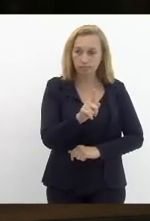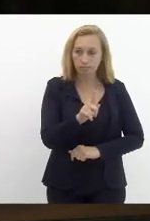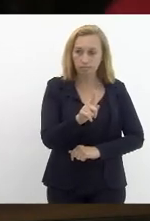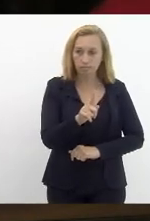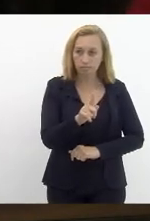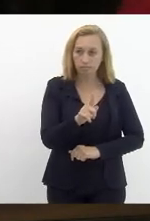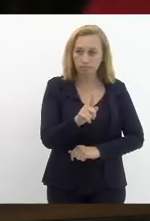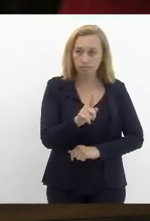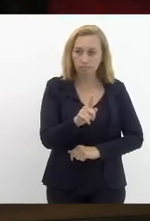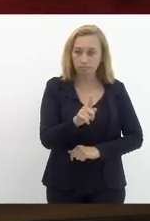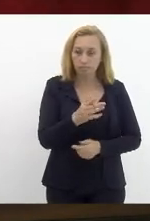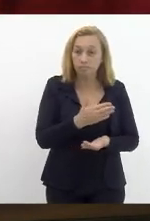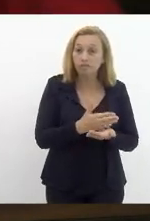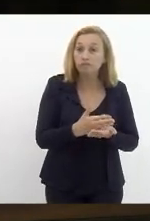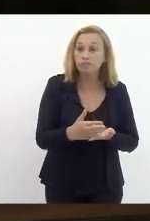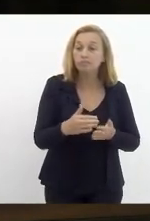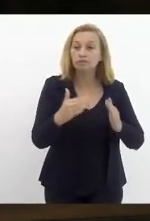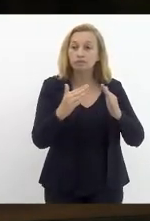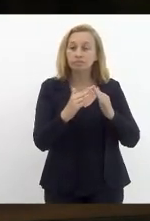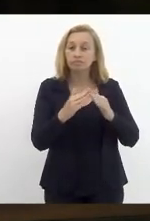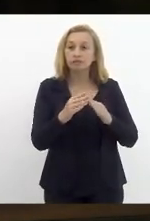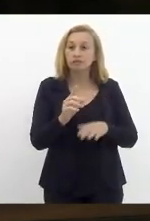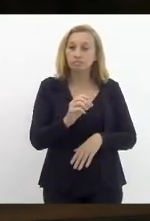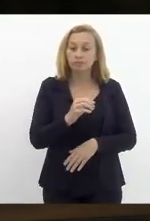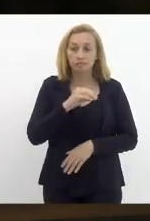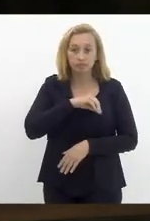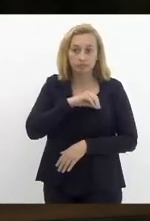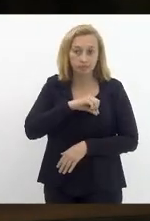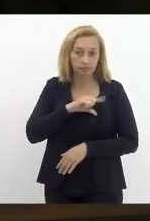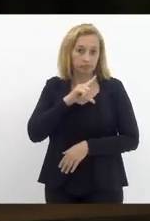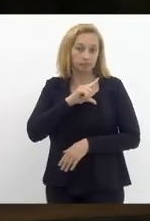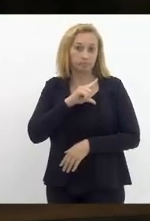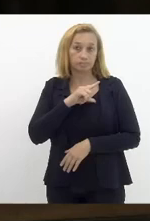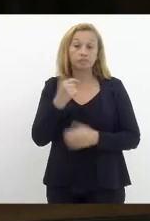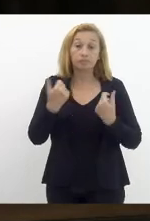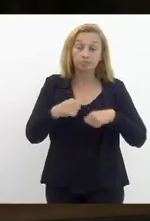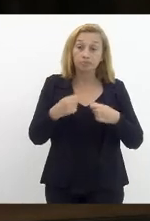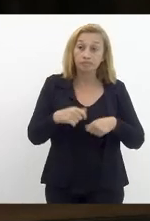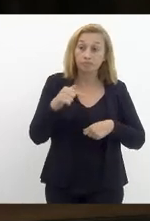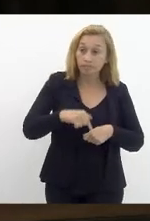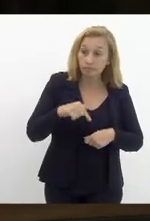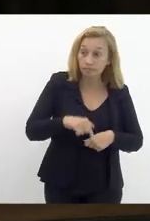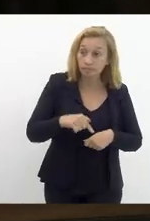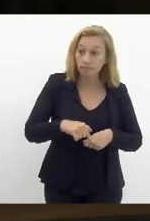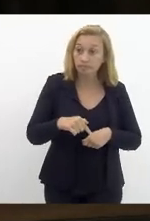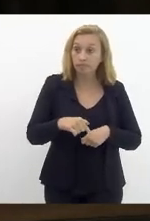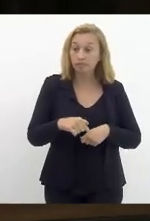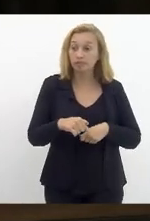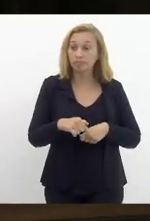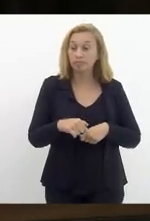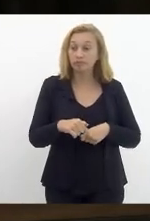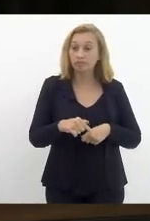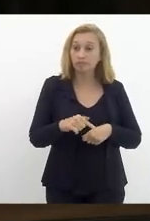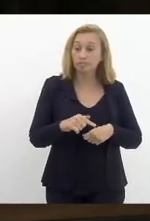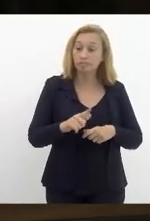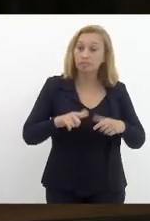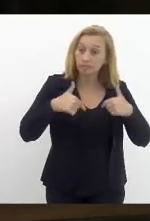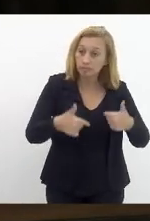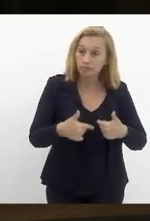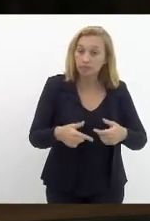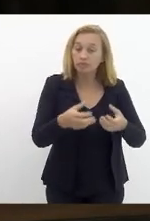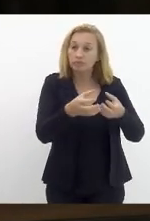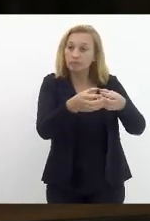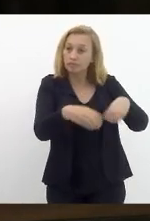dessa casa. Porque, para ter aumento, tem que passar por essa casa. Para a questão do concurso, e eu